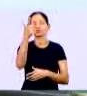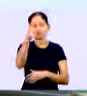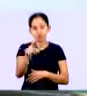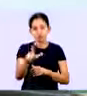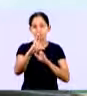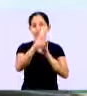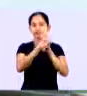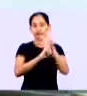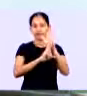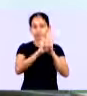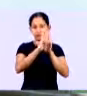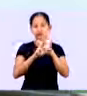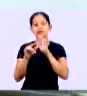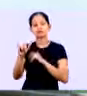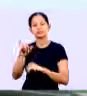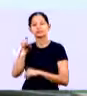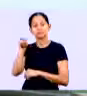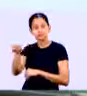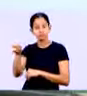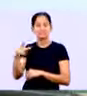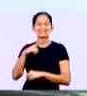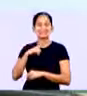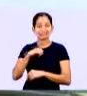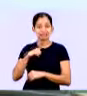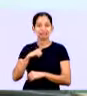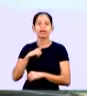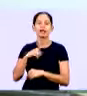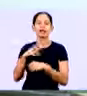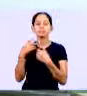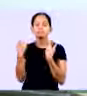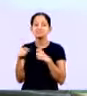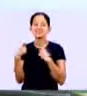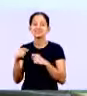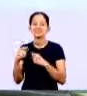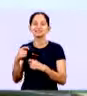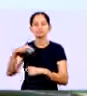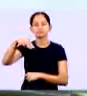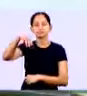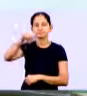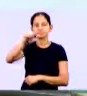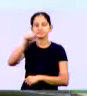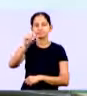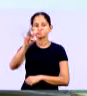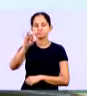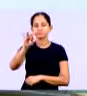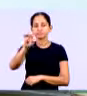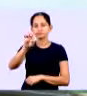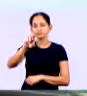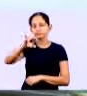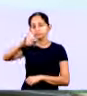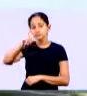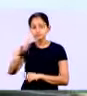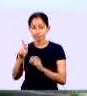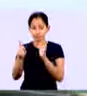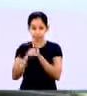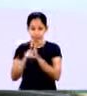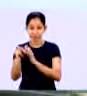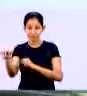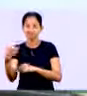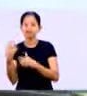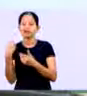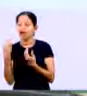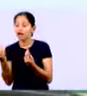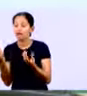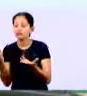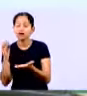Se você trabalha com matéria-prima e você tem a possibilidade de ter um problema e de não chegar a matéria-prima, você deve manter um estoque regulador ali para não